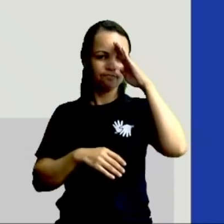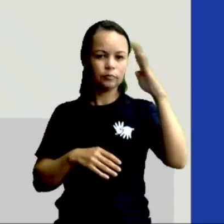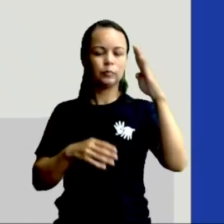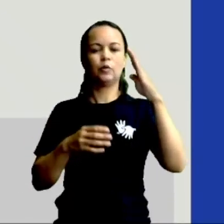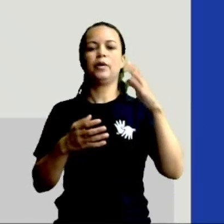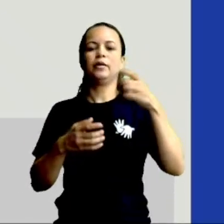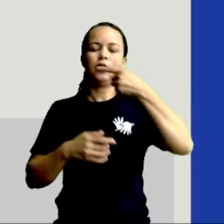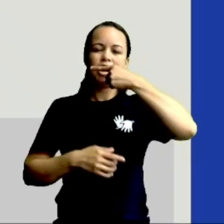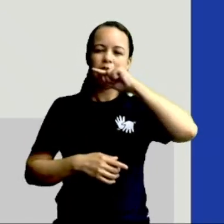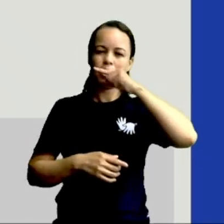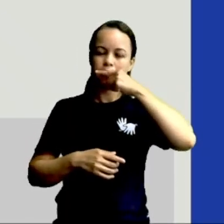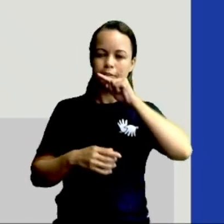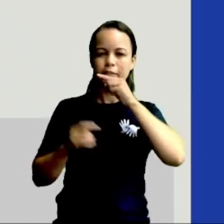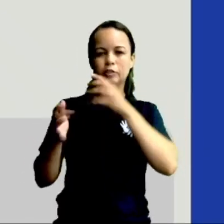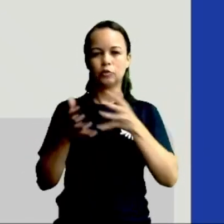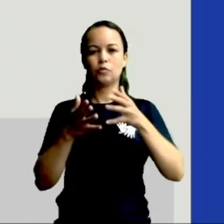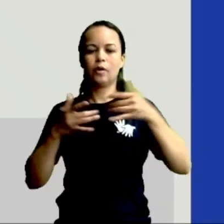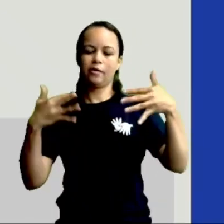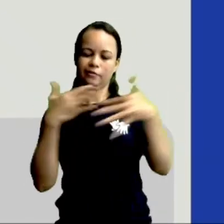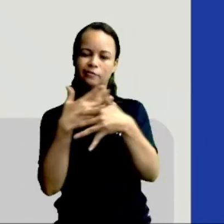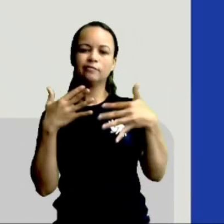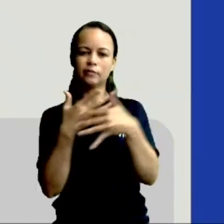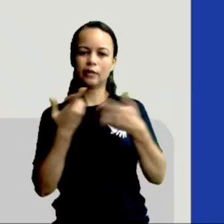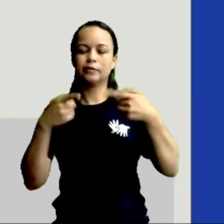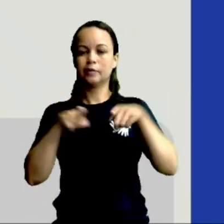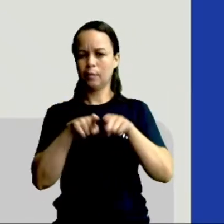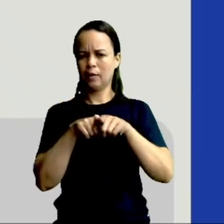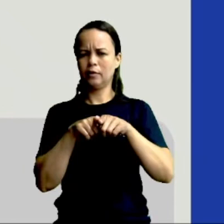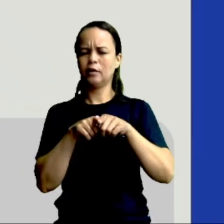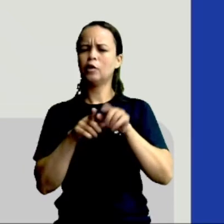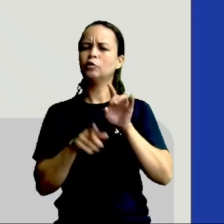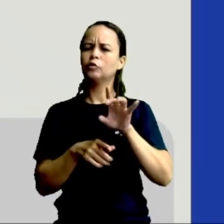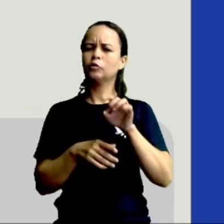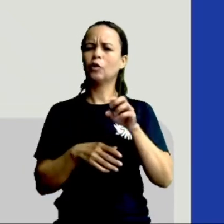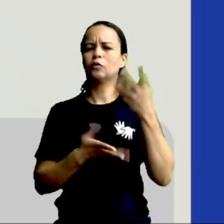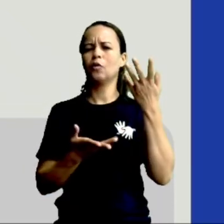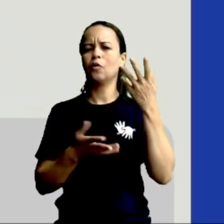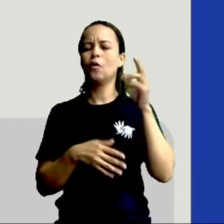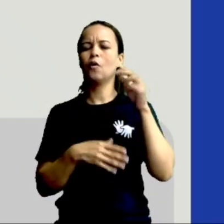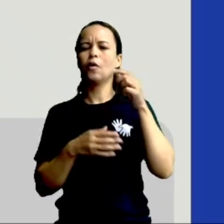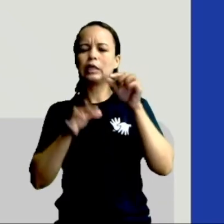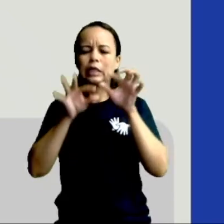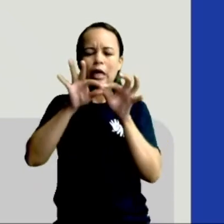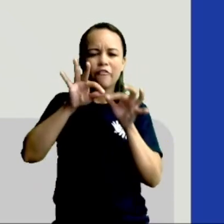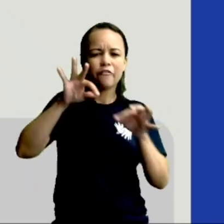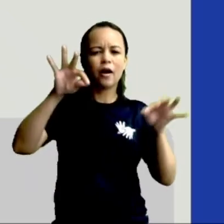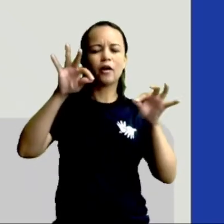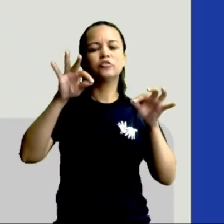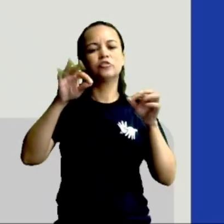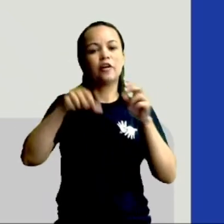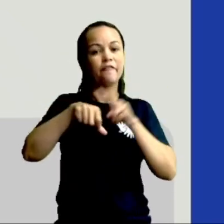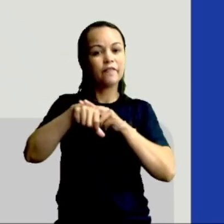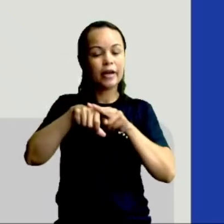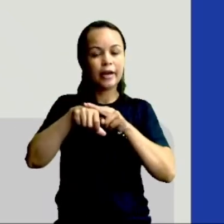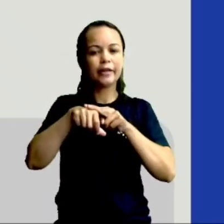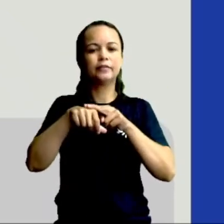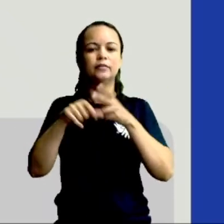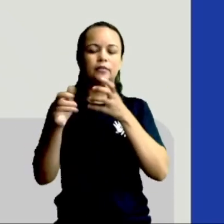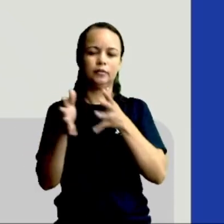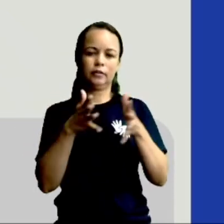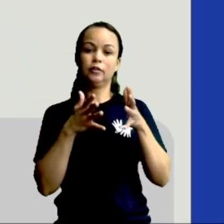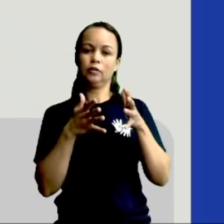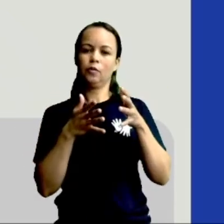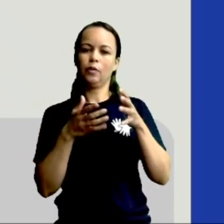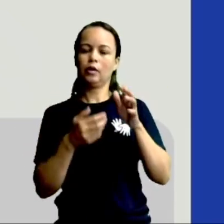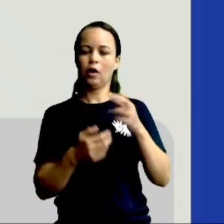a cana-de-açúcar e pelas cidades. Então lembrando, é só aquela faixa verde que corta o litoral e aí devido